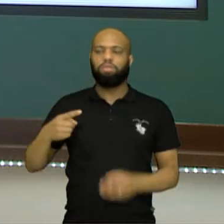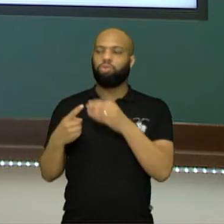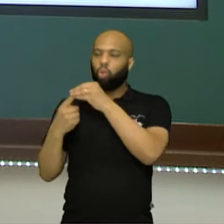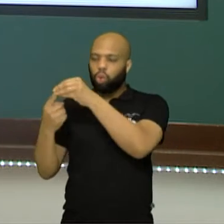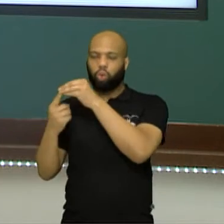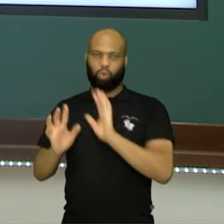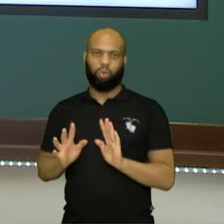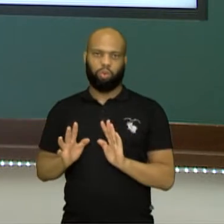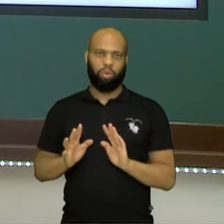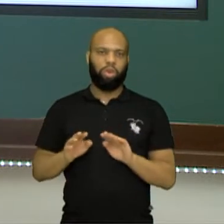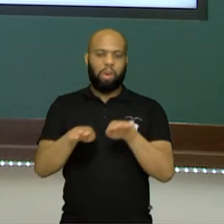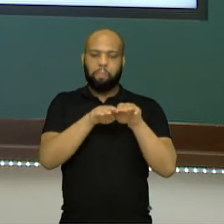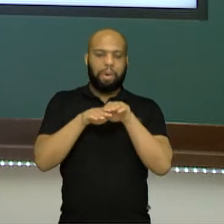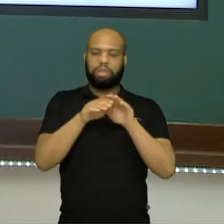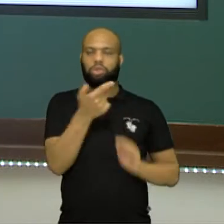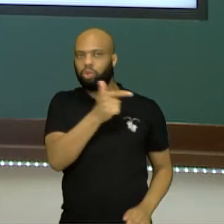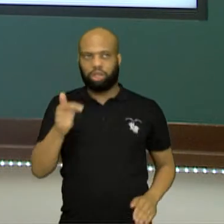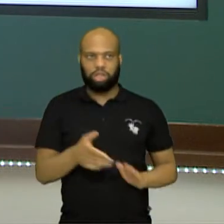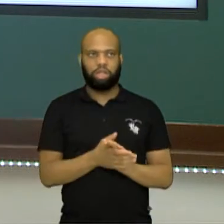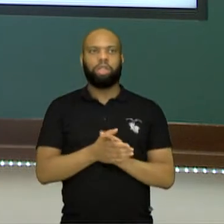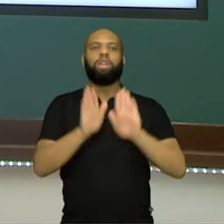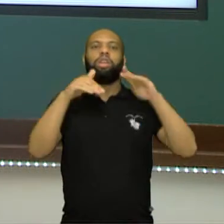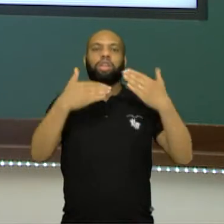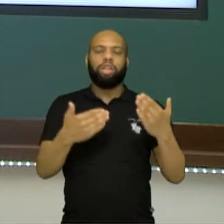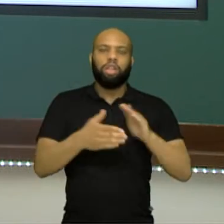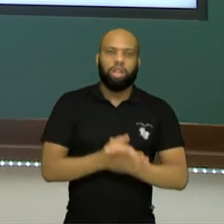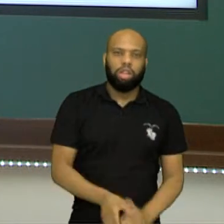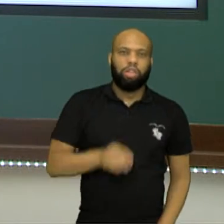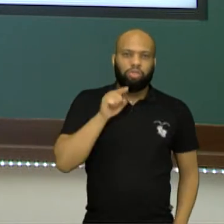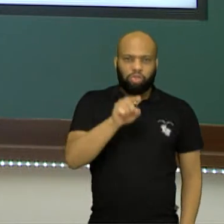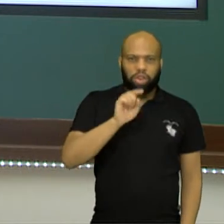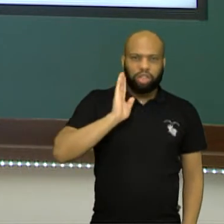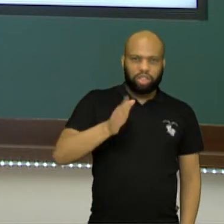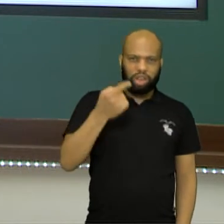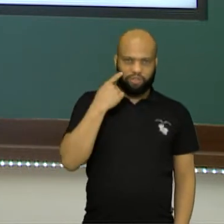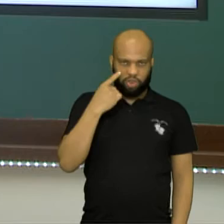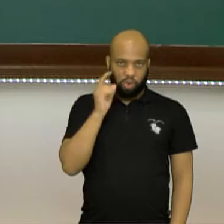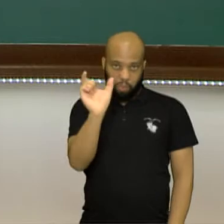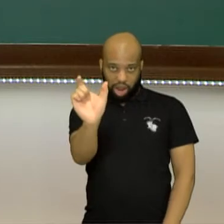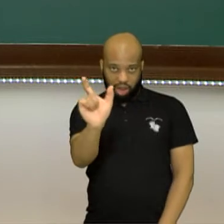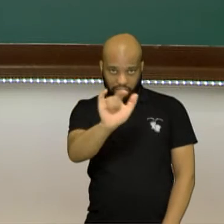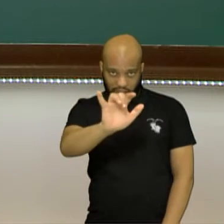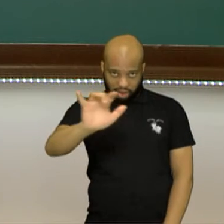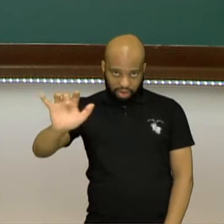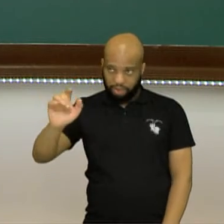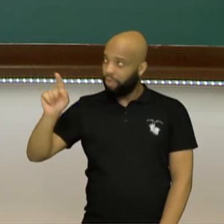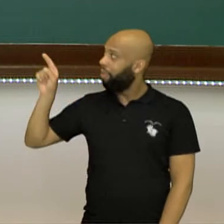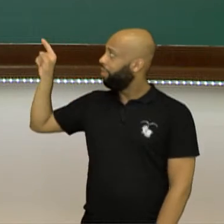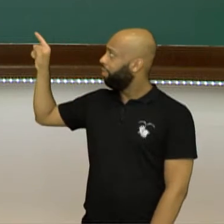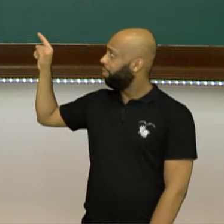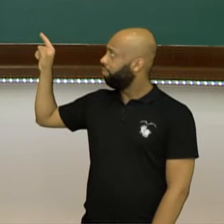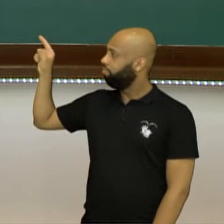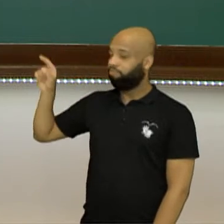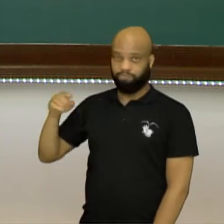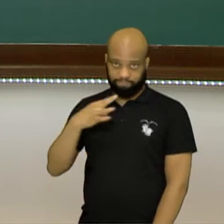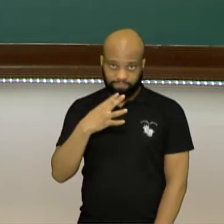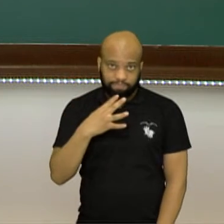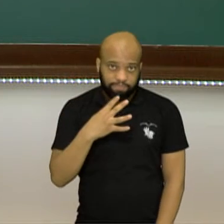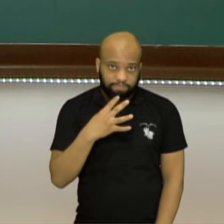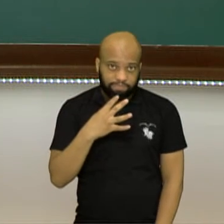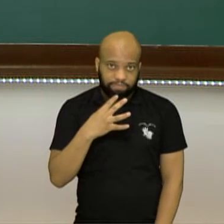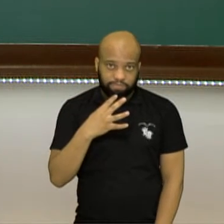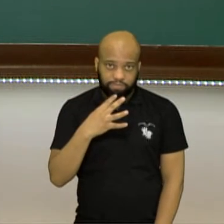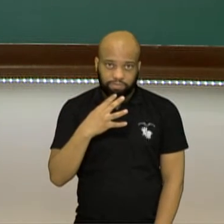um padrão de pessoas. E você, por falar nisso, já ouviu falar nessa palavrinha? Equidade. Falando